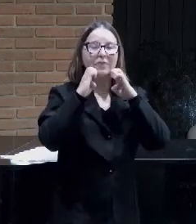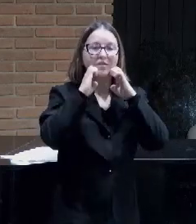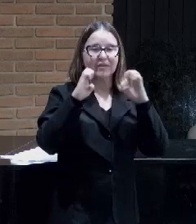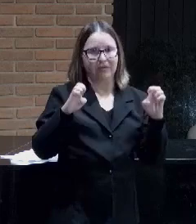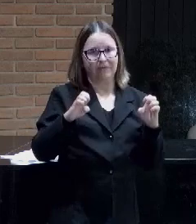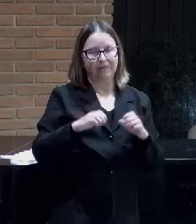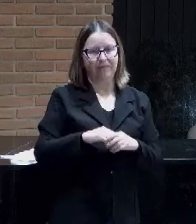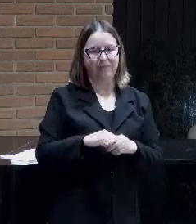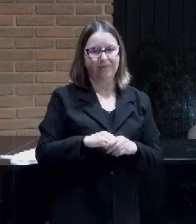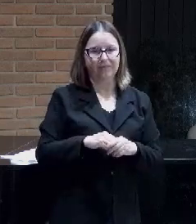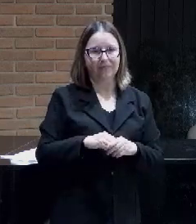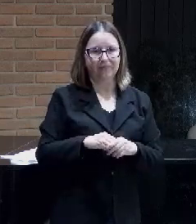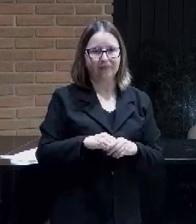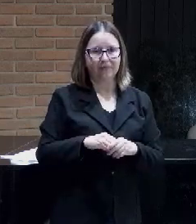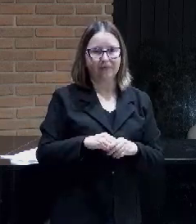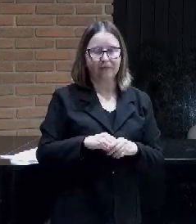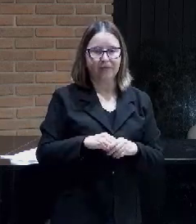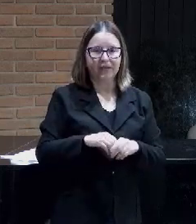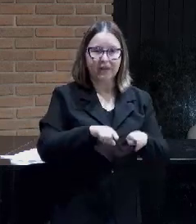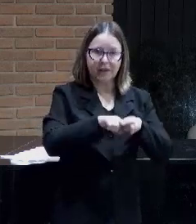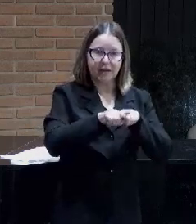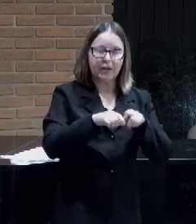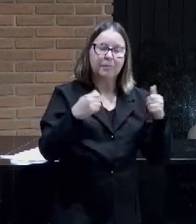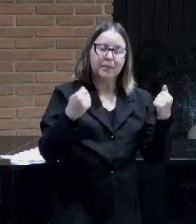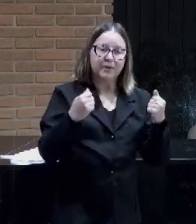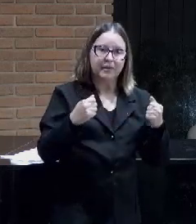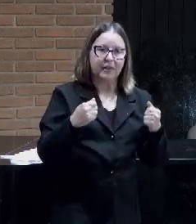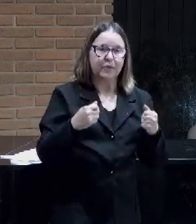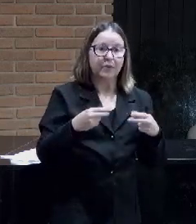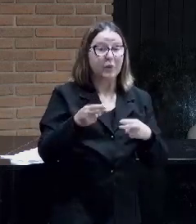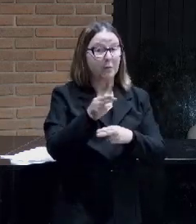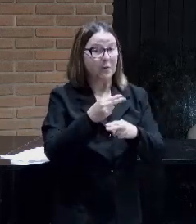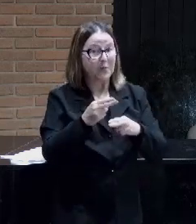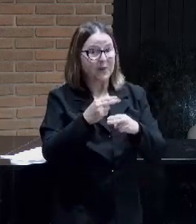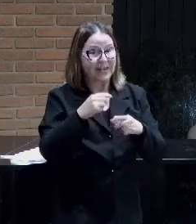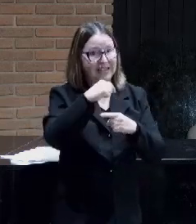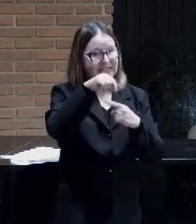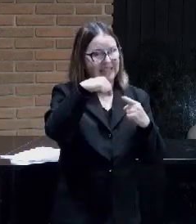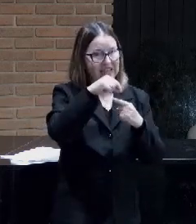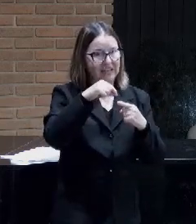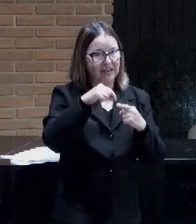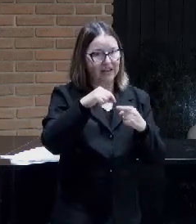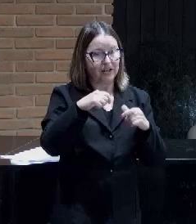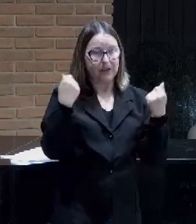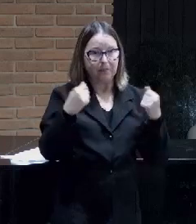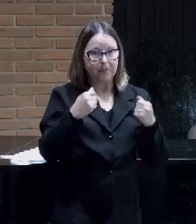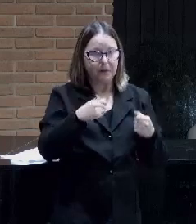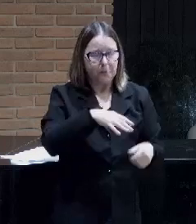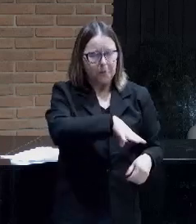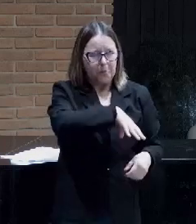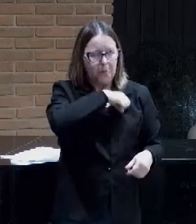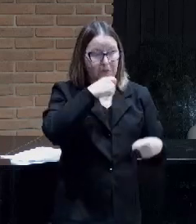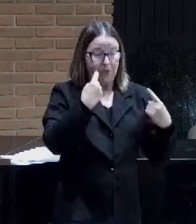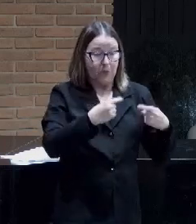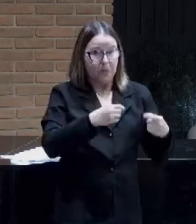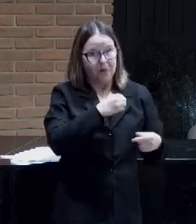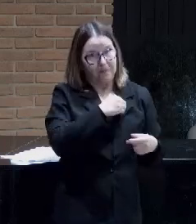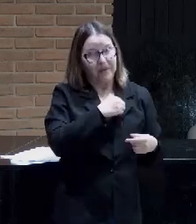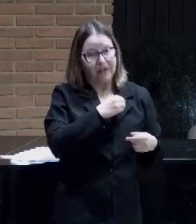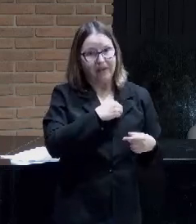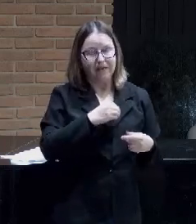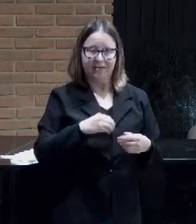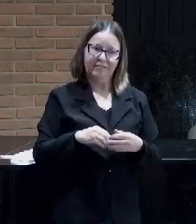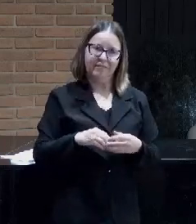irmãos, nós precisamos buscar a santidade. Nós precisamos odiar o pecado. Não somente para que nós possamos agradar ao Senhor e nós possamos